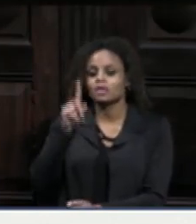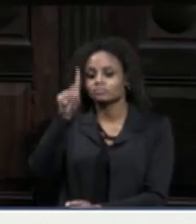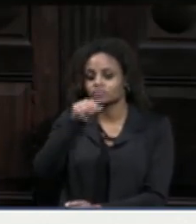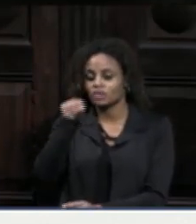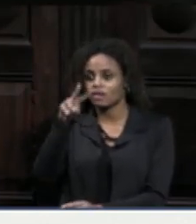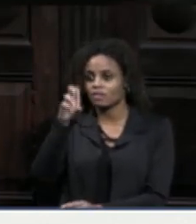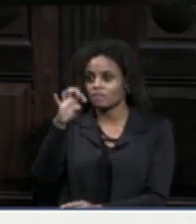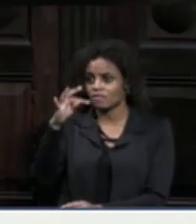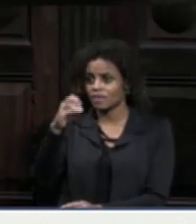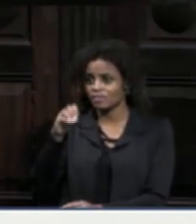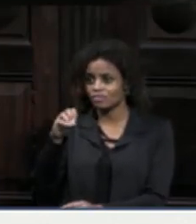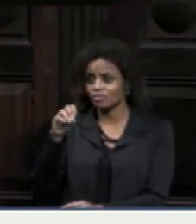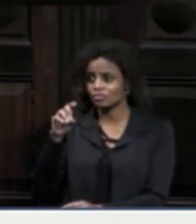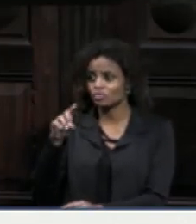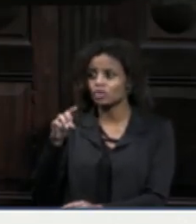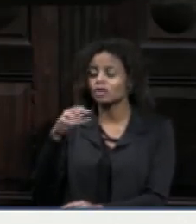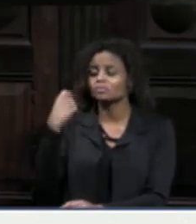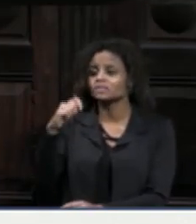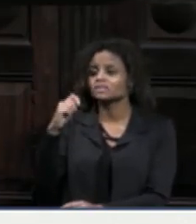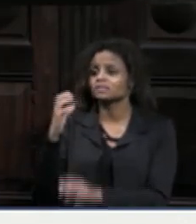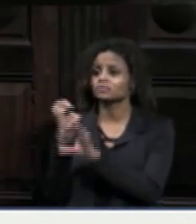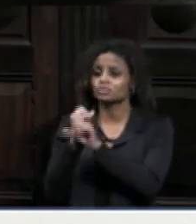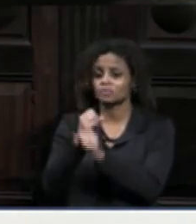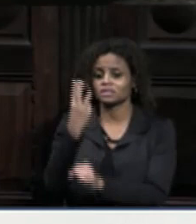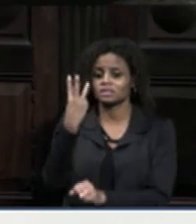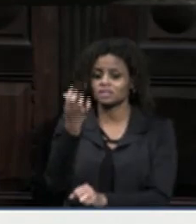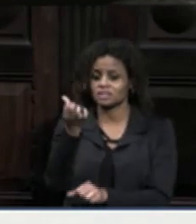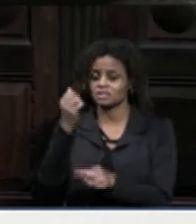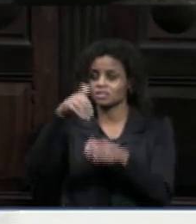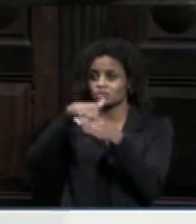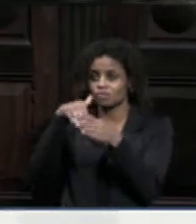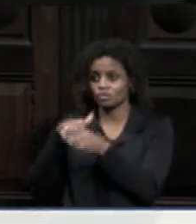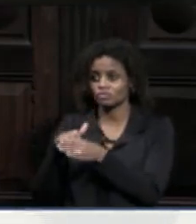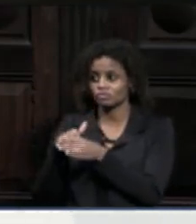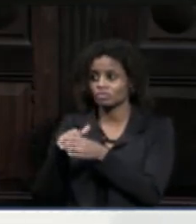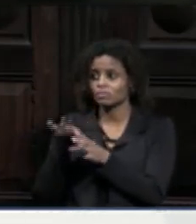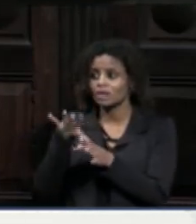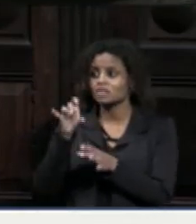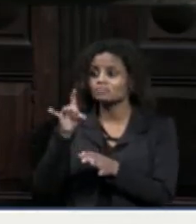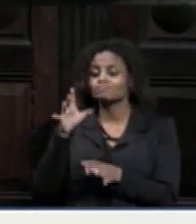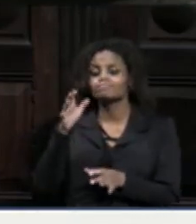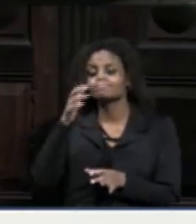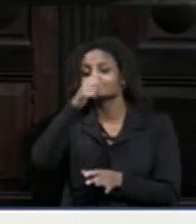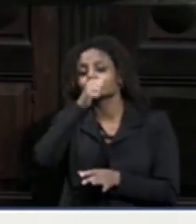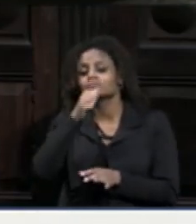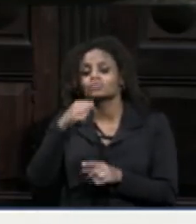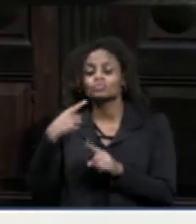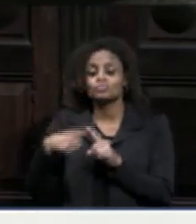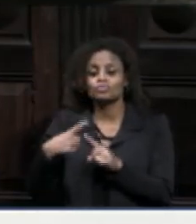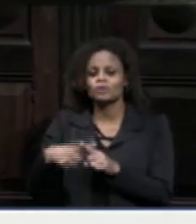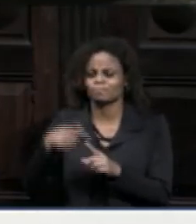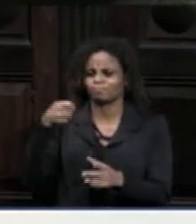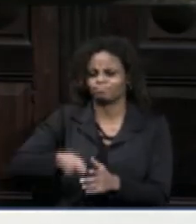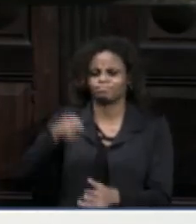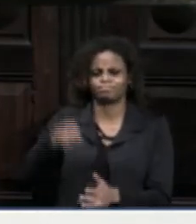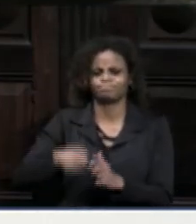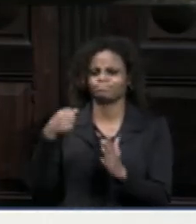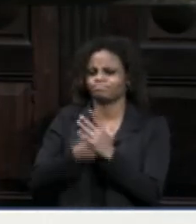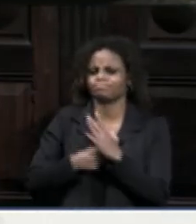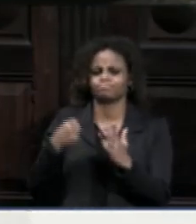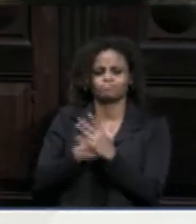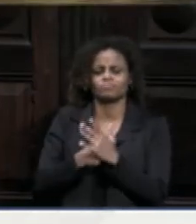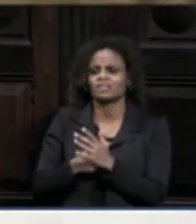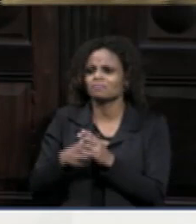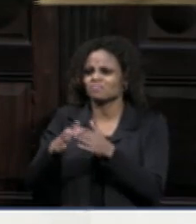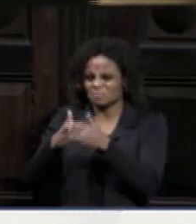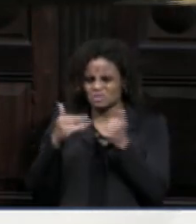36 votos. E esses 36 votos só foram conseguidos quase debaixo de